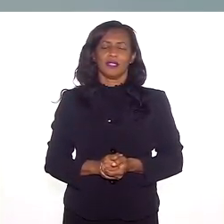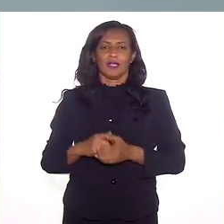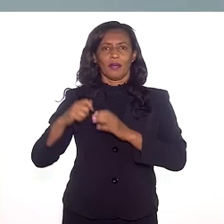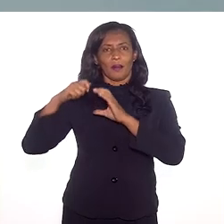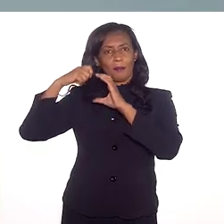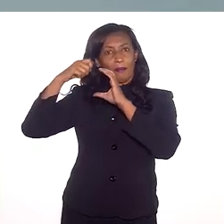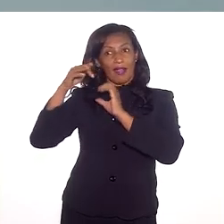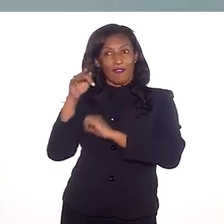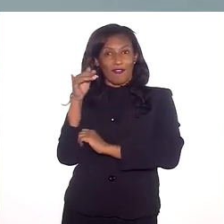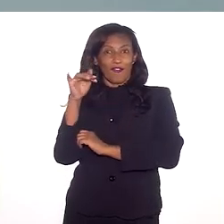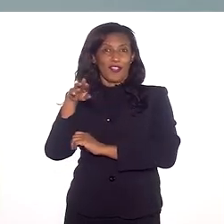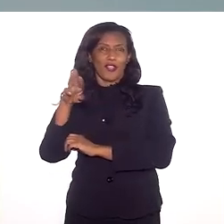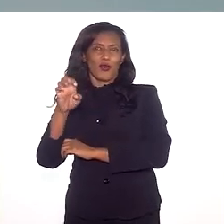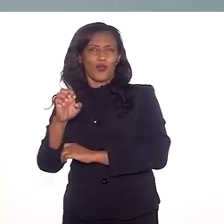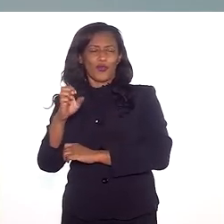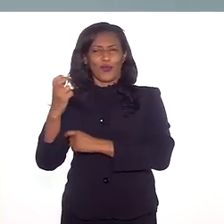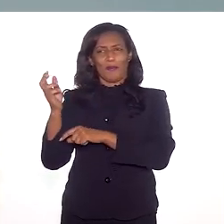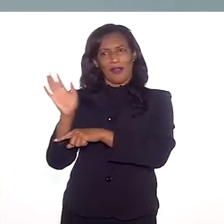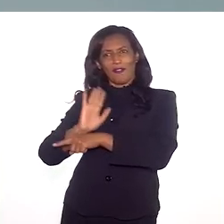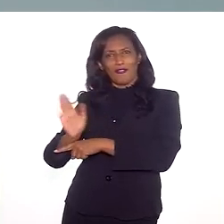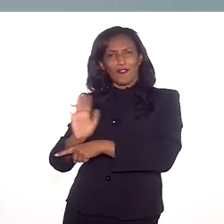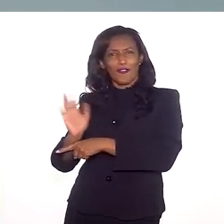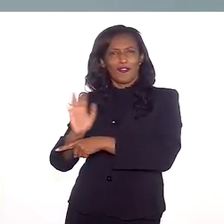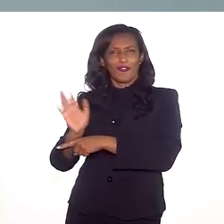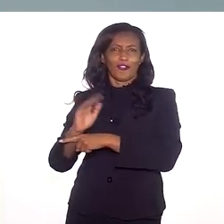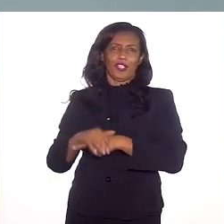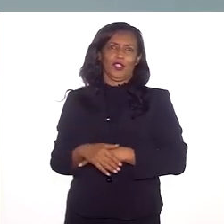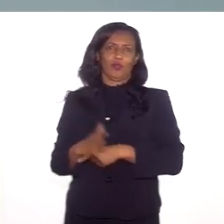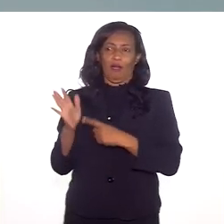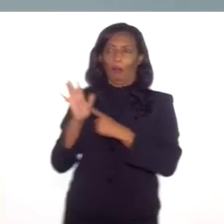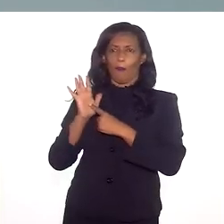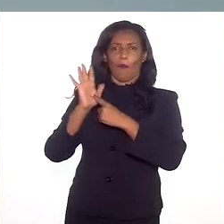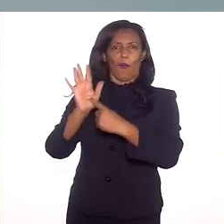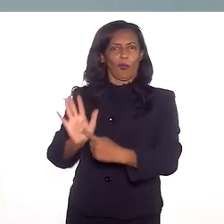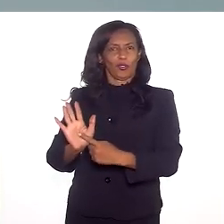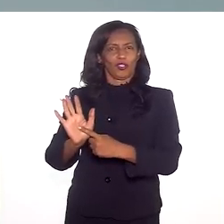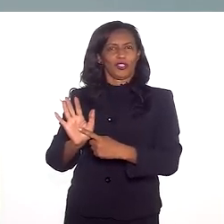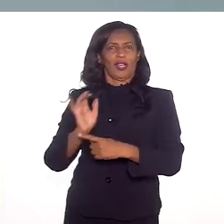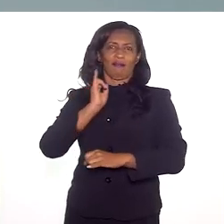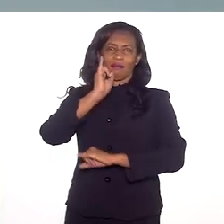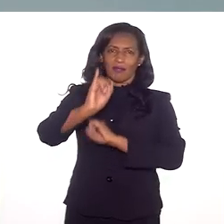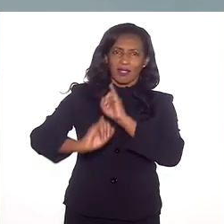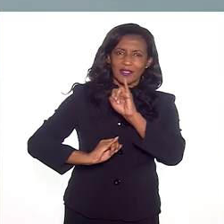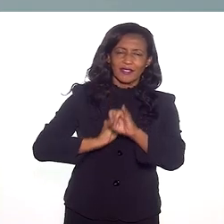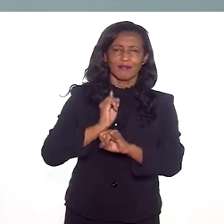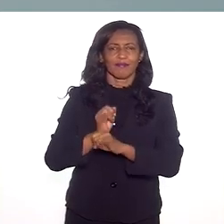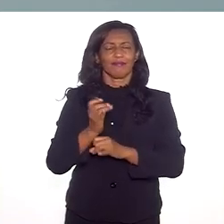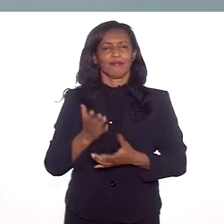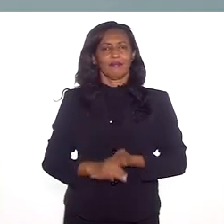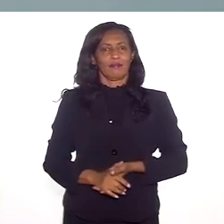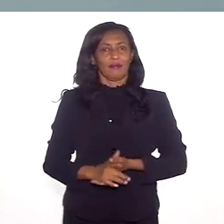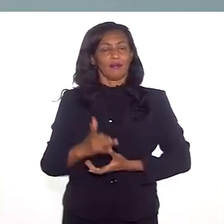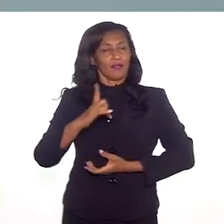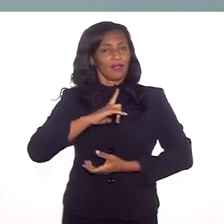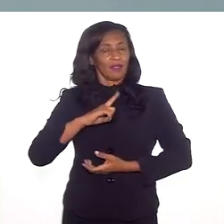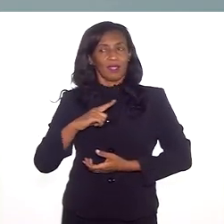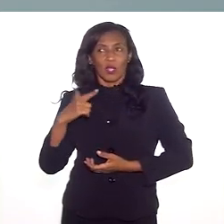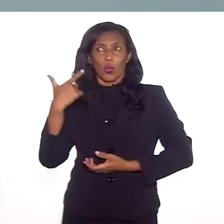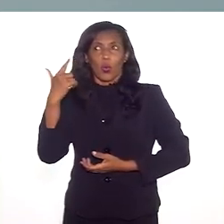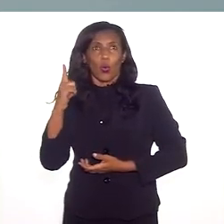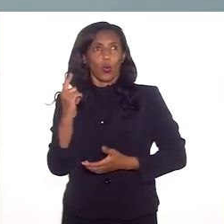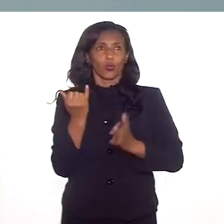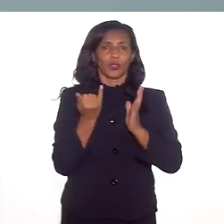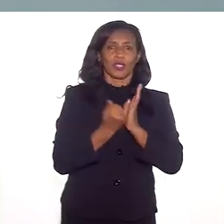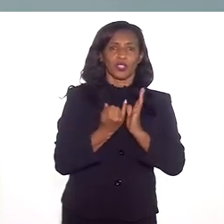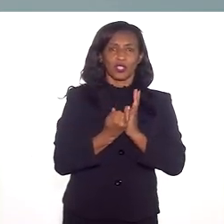para filmes, vídeos que sejam apresentados na internet. Tá? É, tem